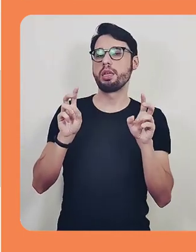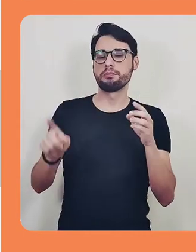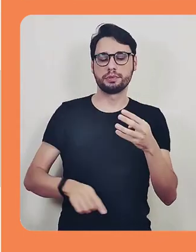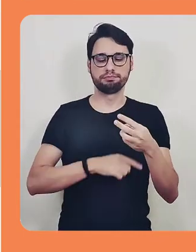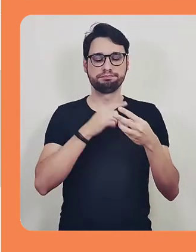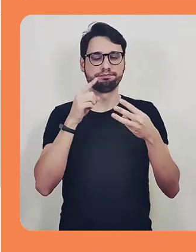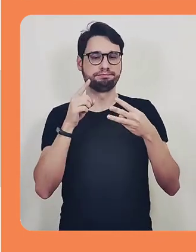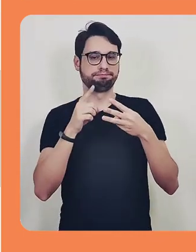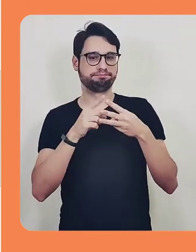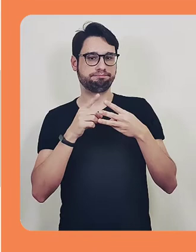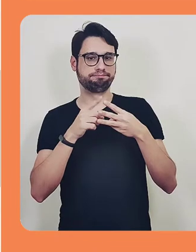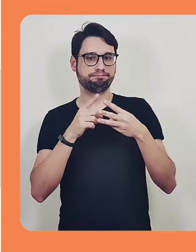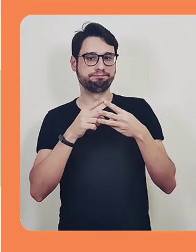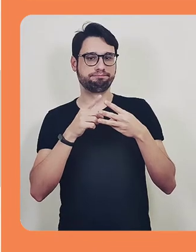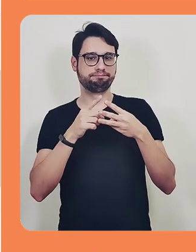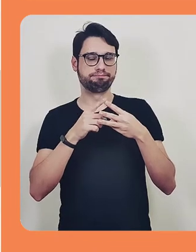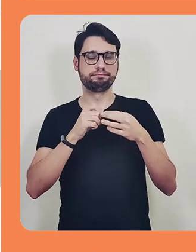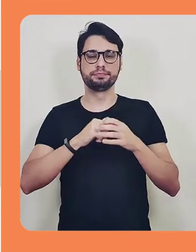opção de